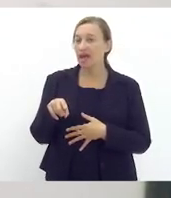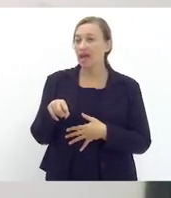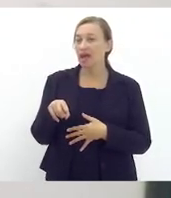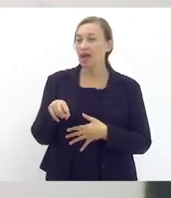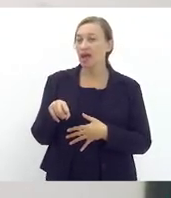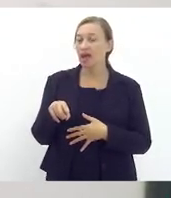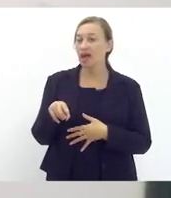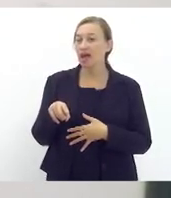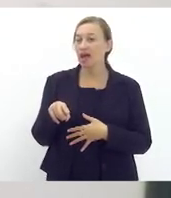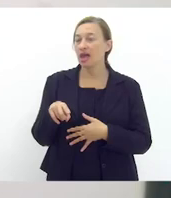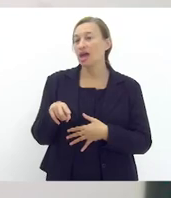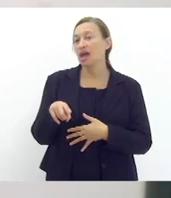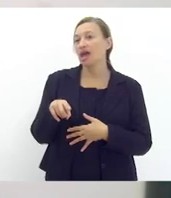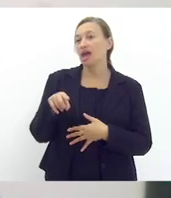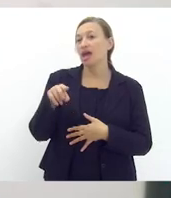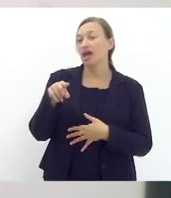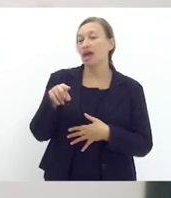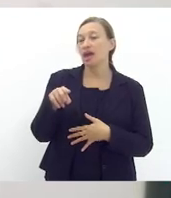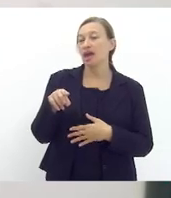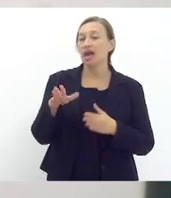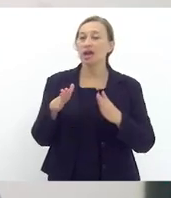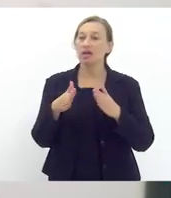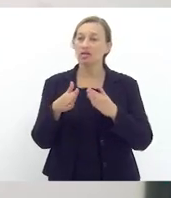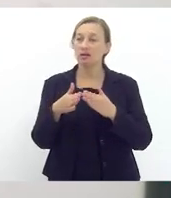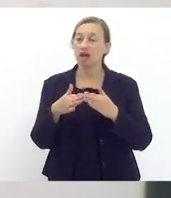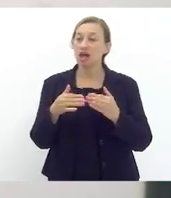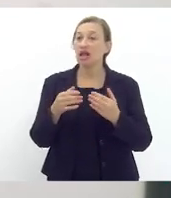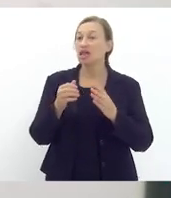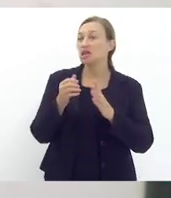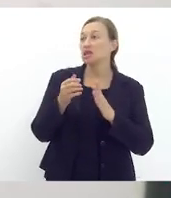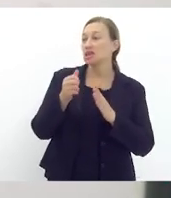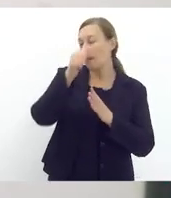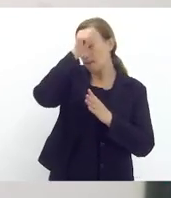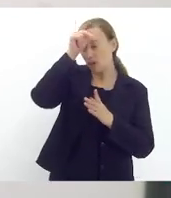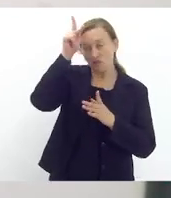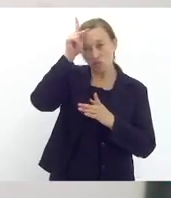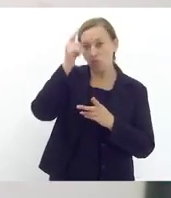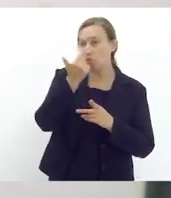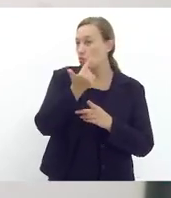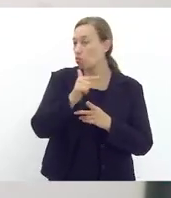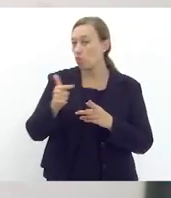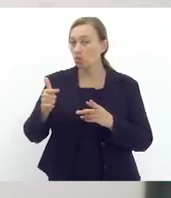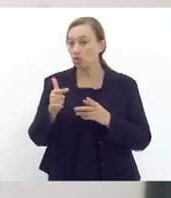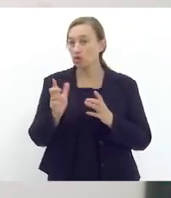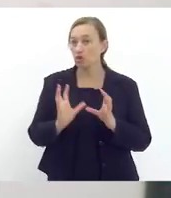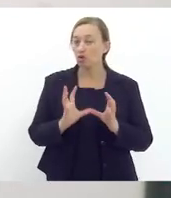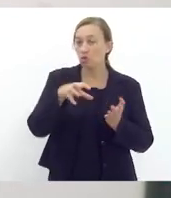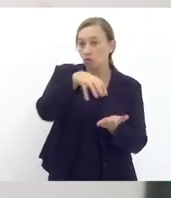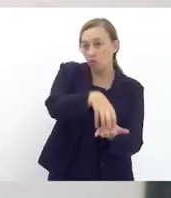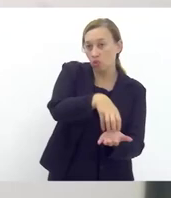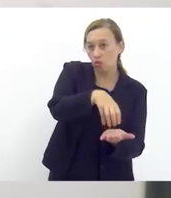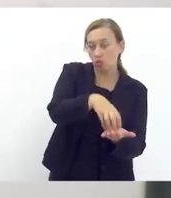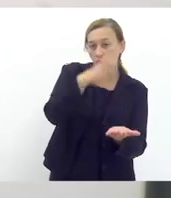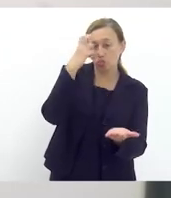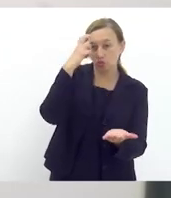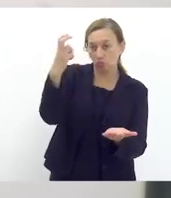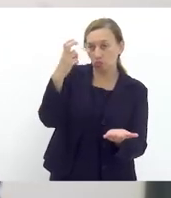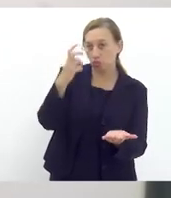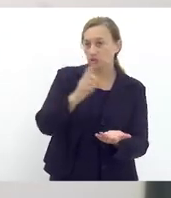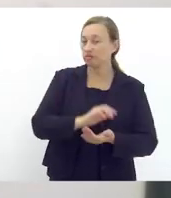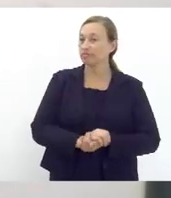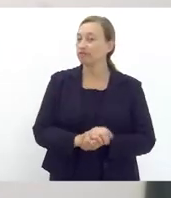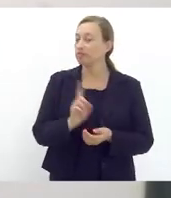caso nas prefeituras por exemplo não tenha órgão gestor de Cultura isso não